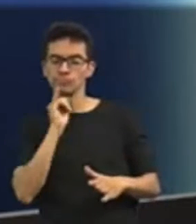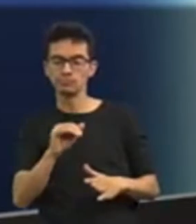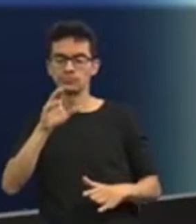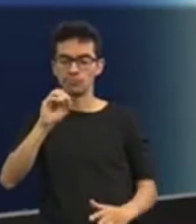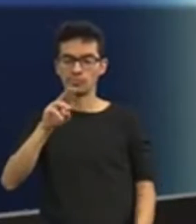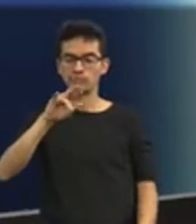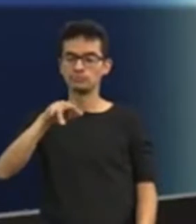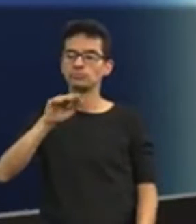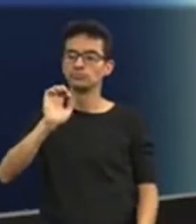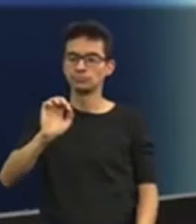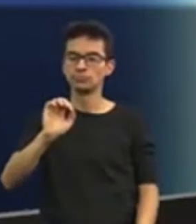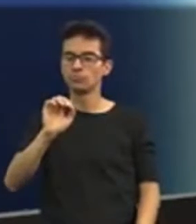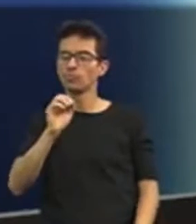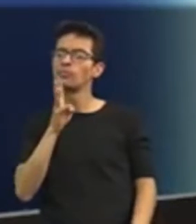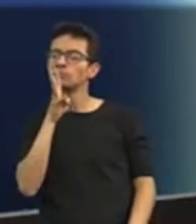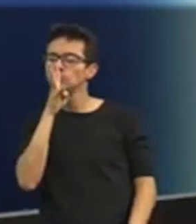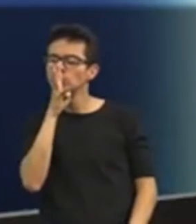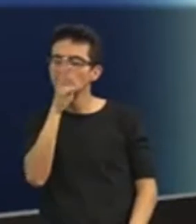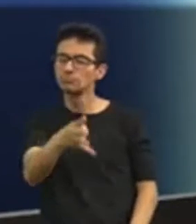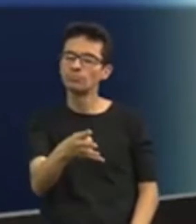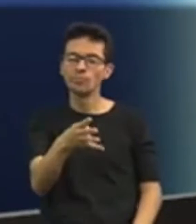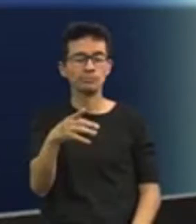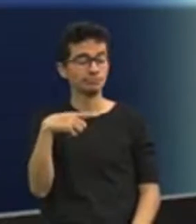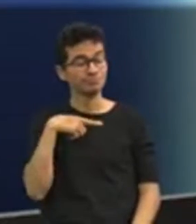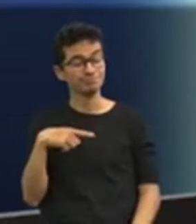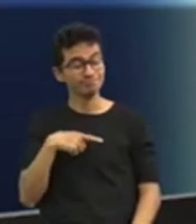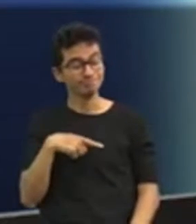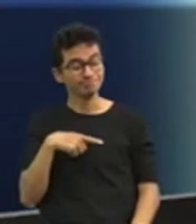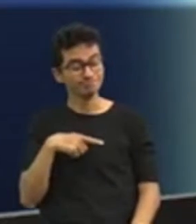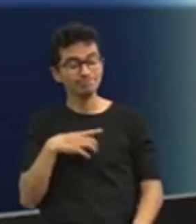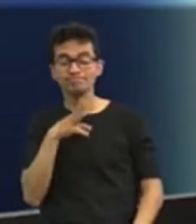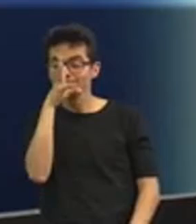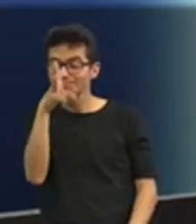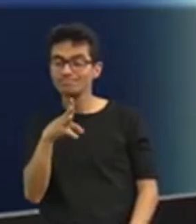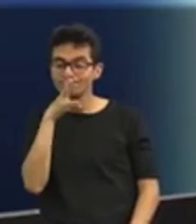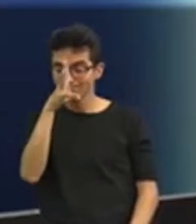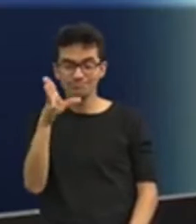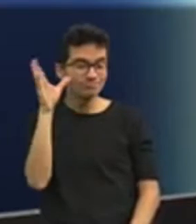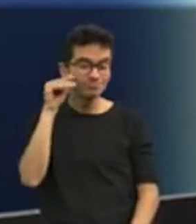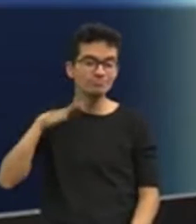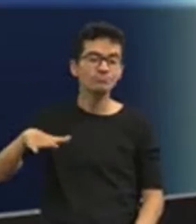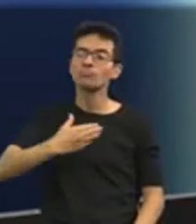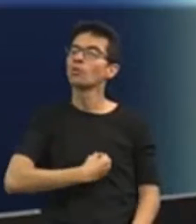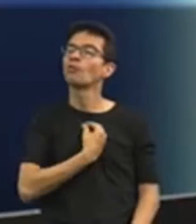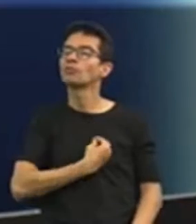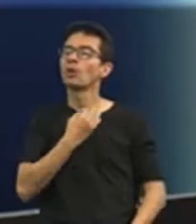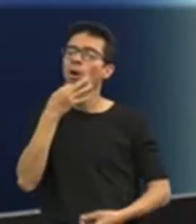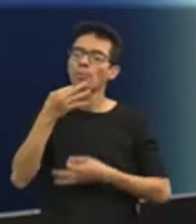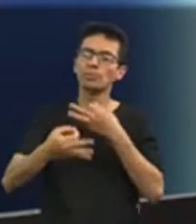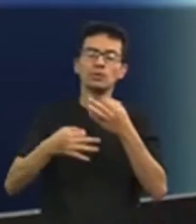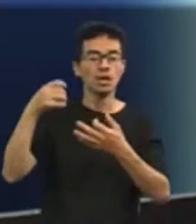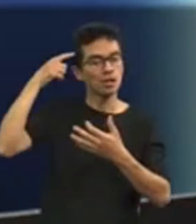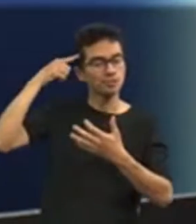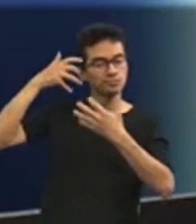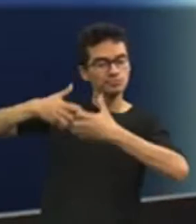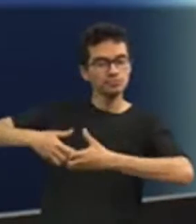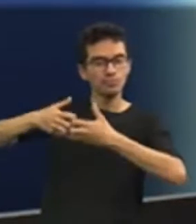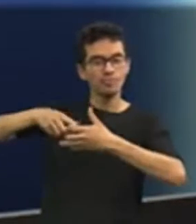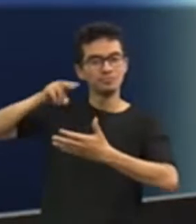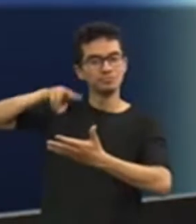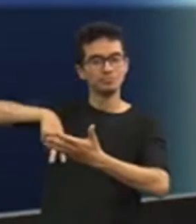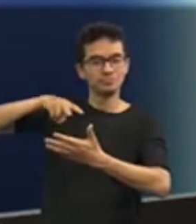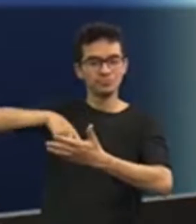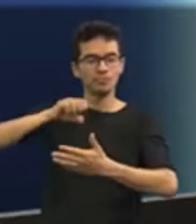é o narrador intruso ele é o narrador entrometido ele se mete na vida das pessoas ele dá Palpite ele lê pensamente